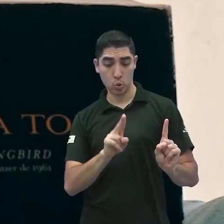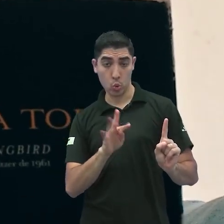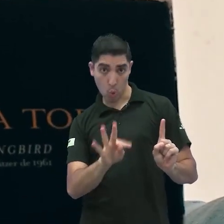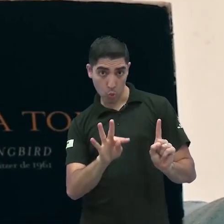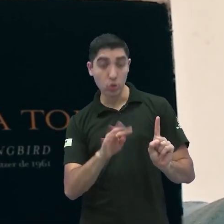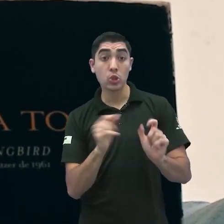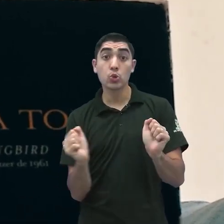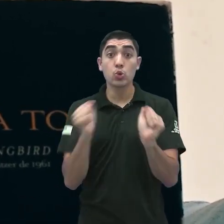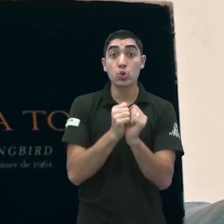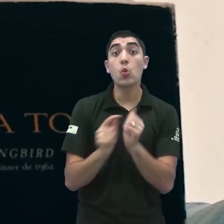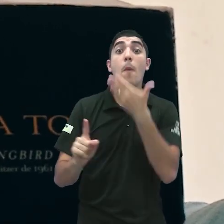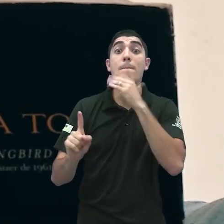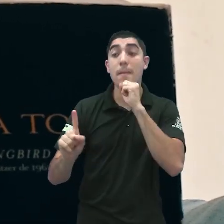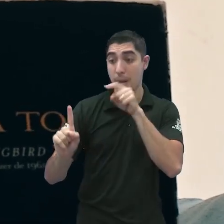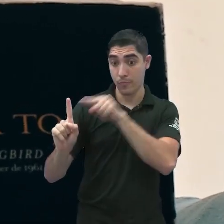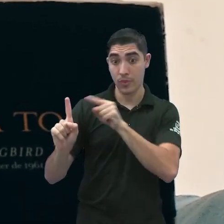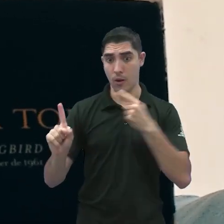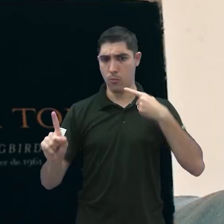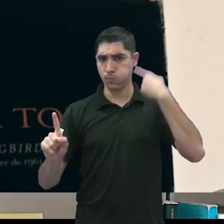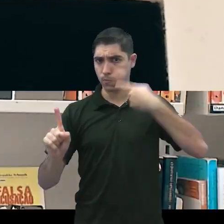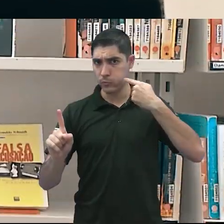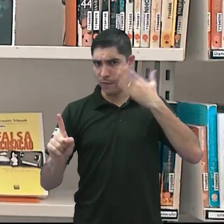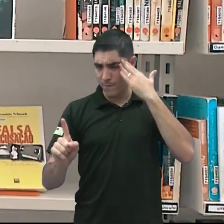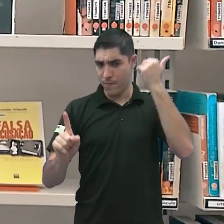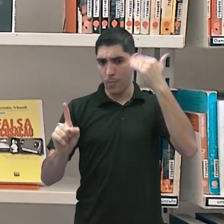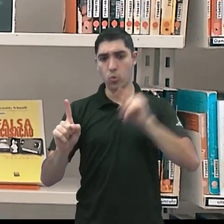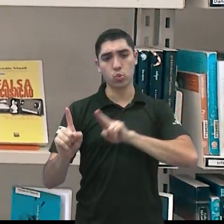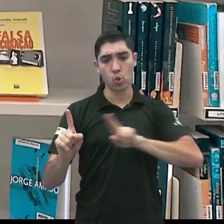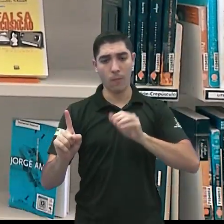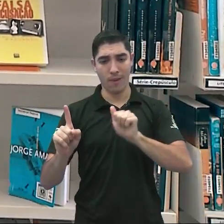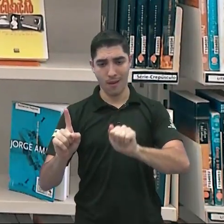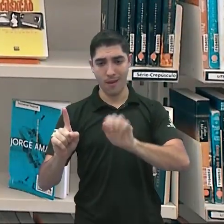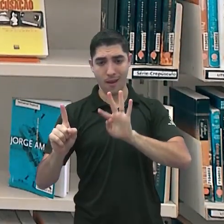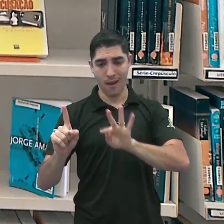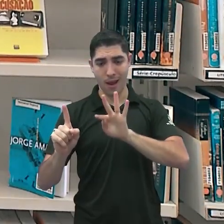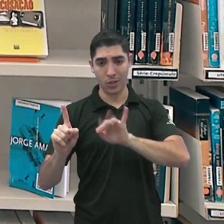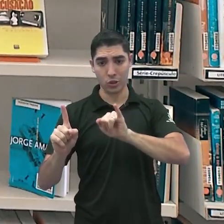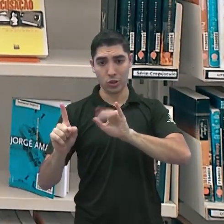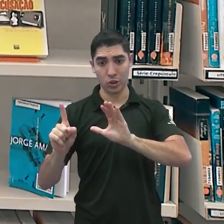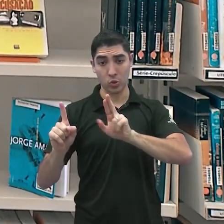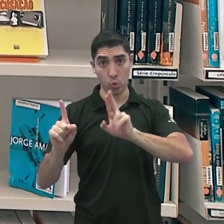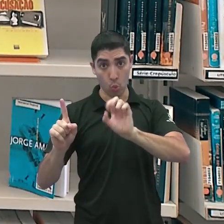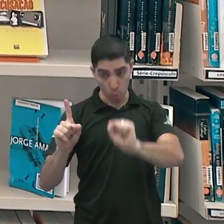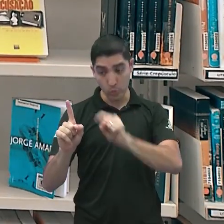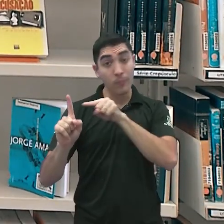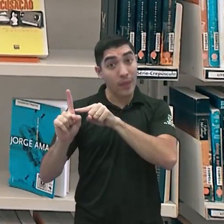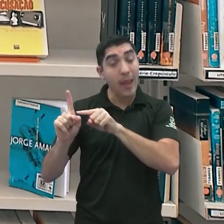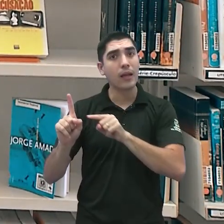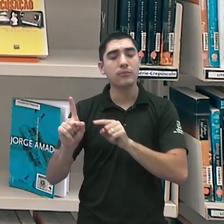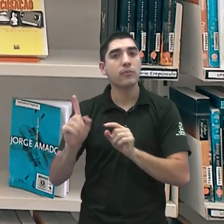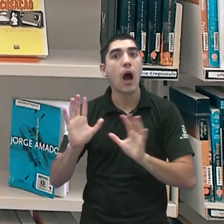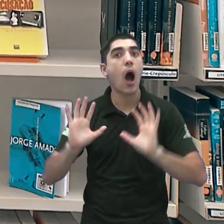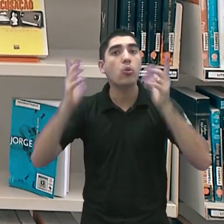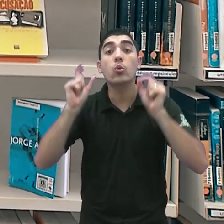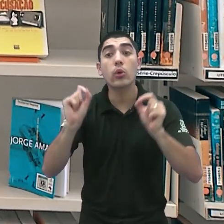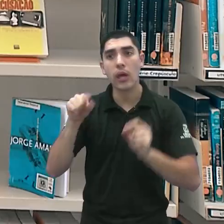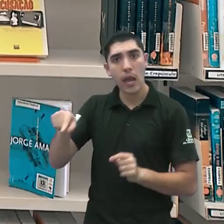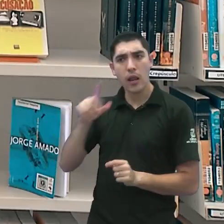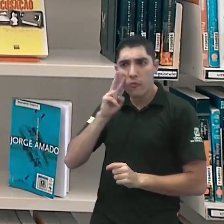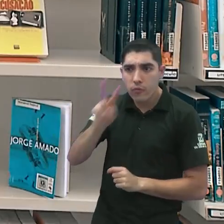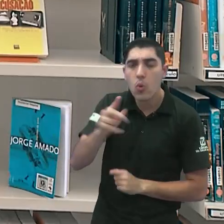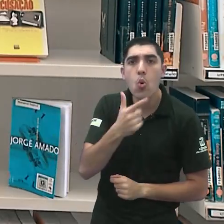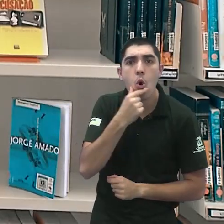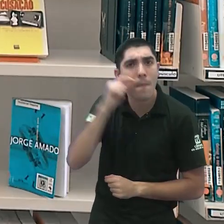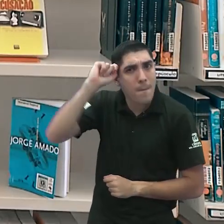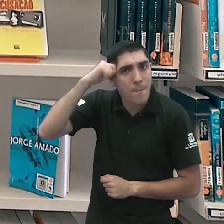Atticus Finch, um advogado respeitado que decidiu defender um homem negro acusado de cometer um estupro. Um ato de